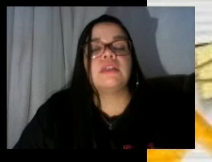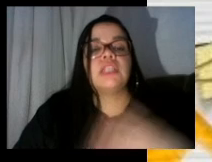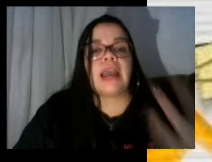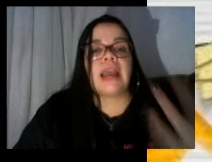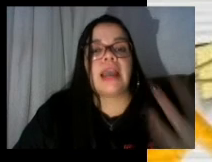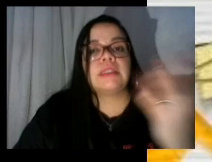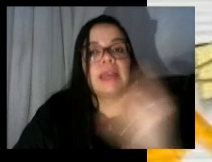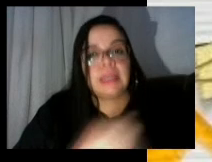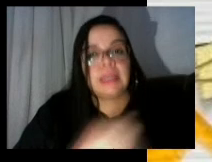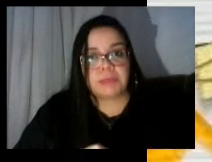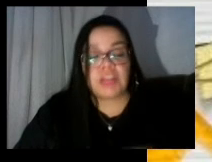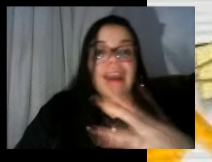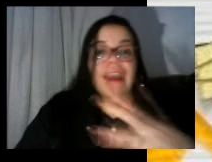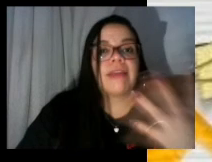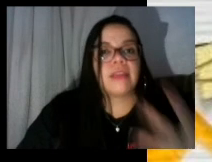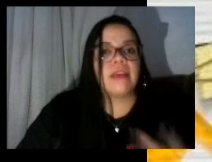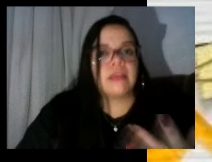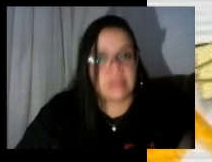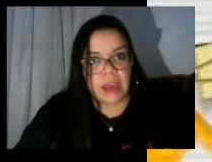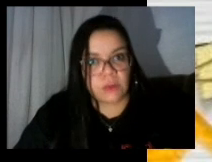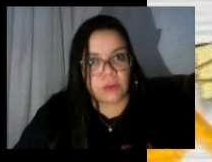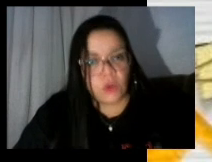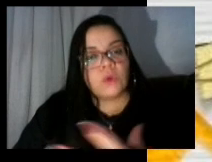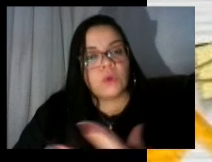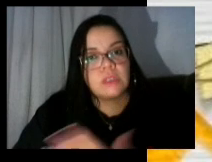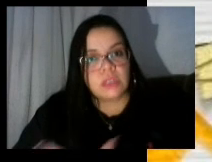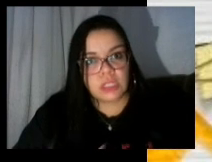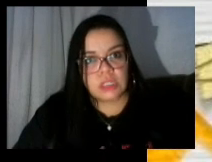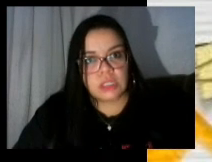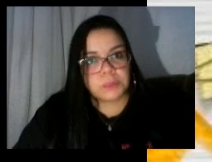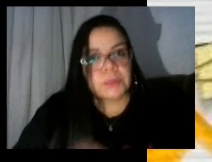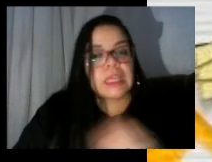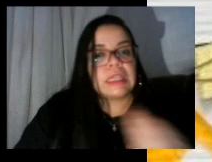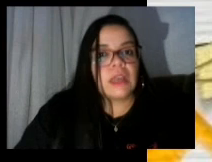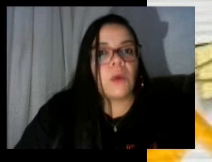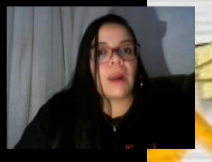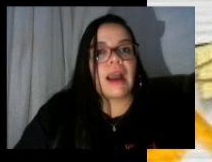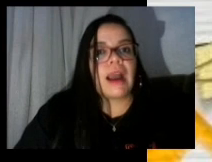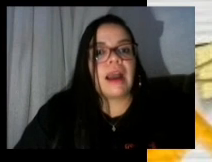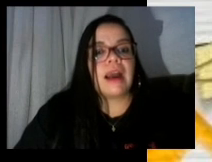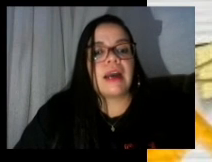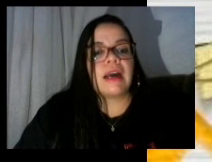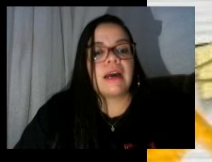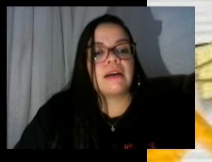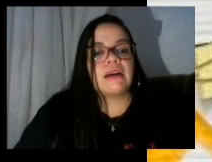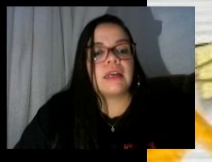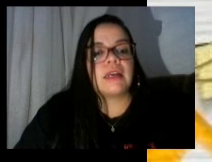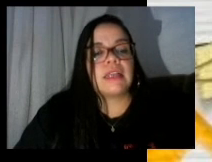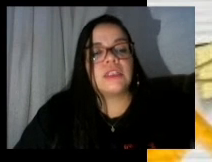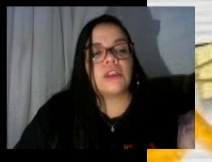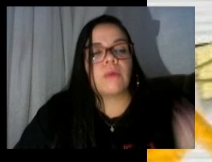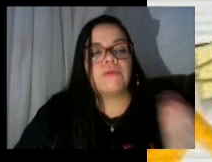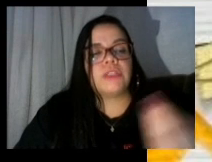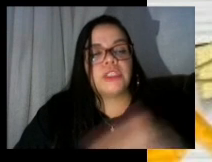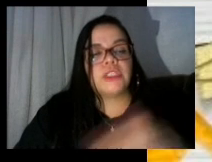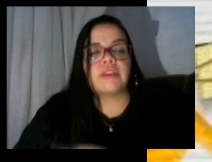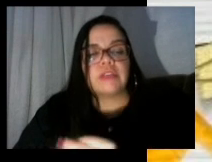quando eles chegaram até aqui. Eles catequizaram os indígenas. Então, a